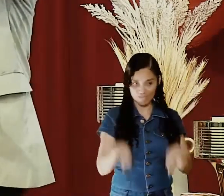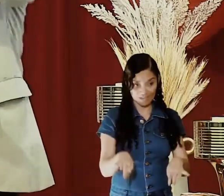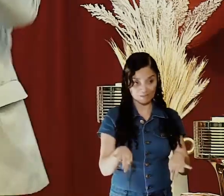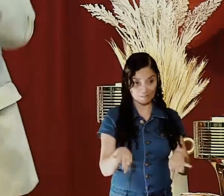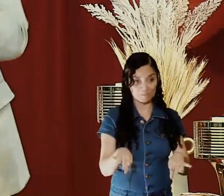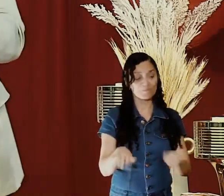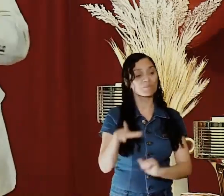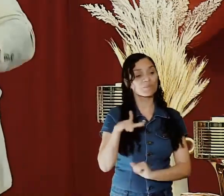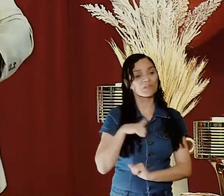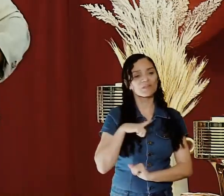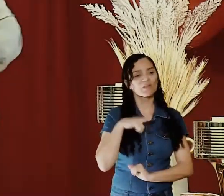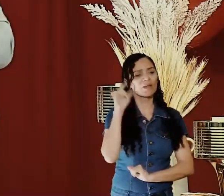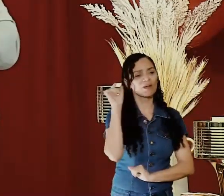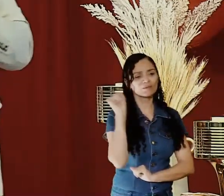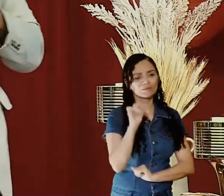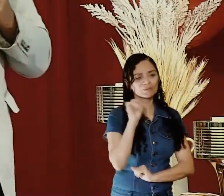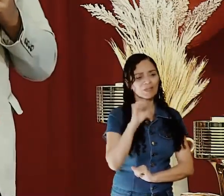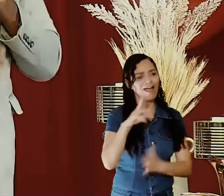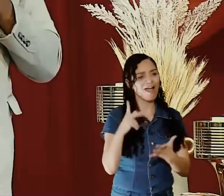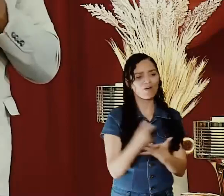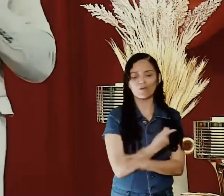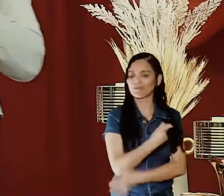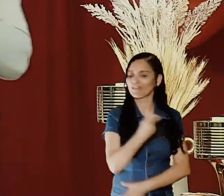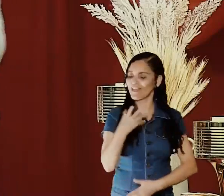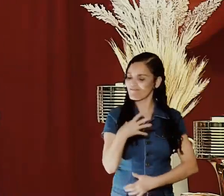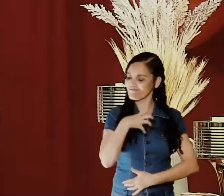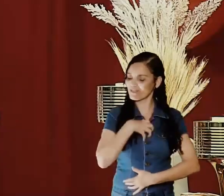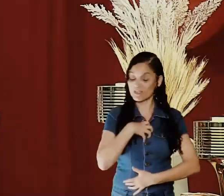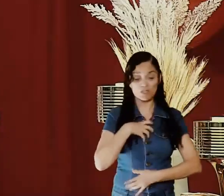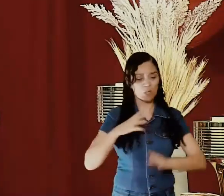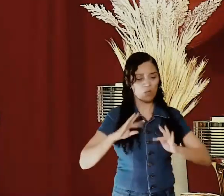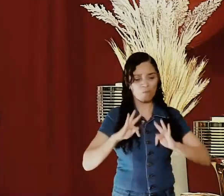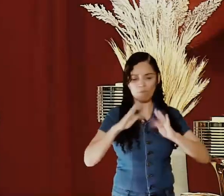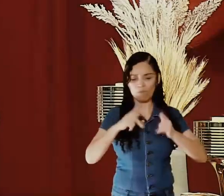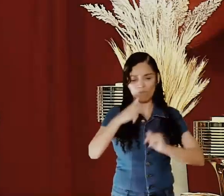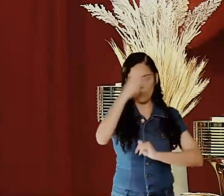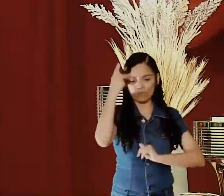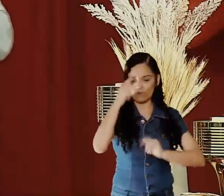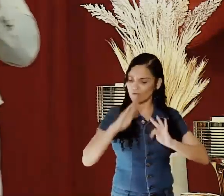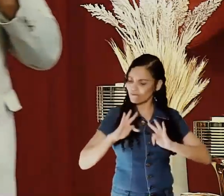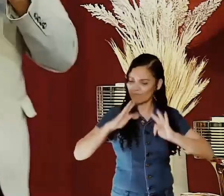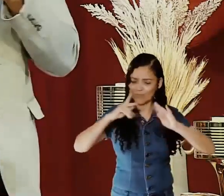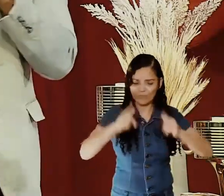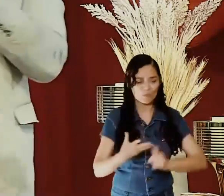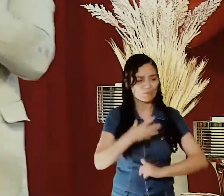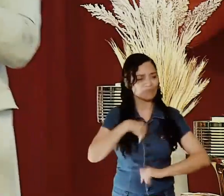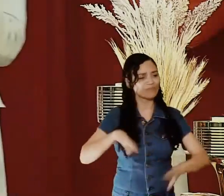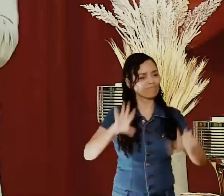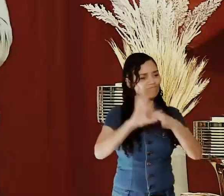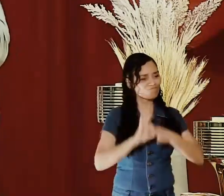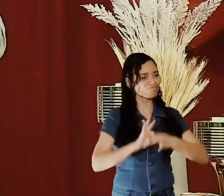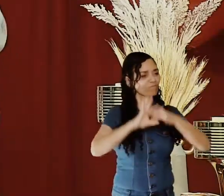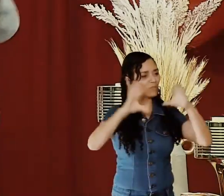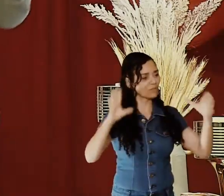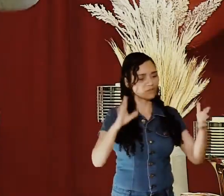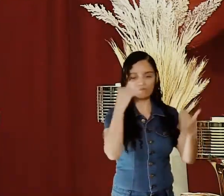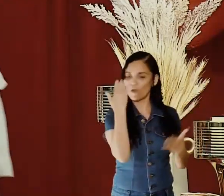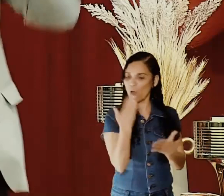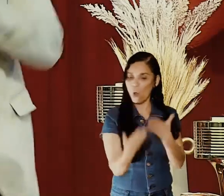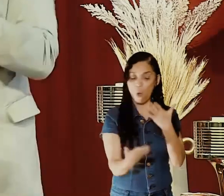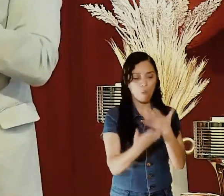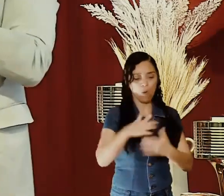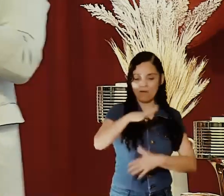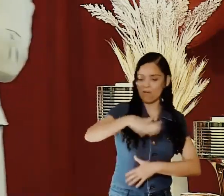a liberdade na terra. Quantas gerações de pessoas, seja em contextos políticos, seja em